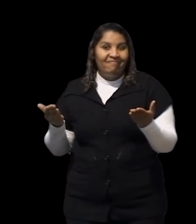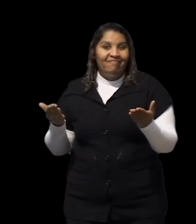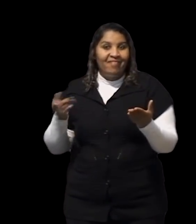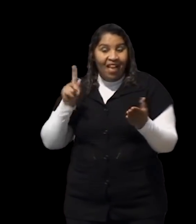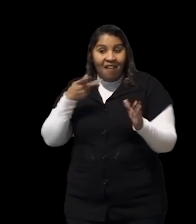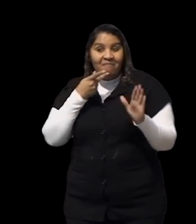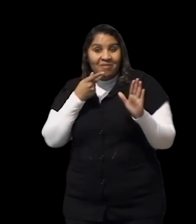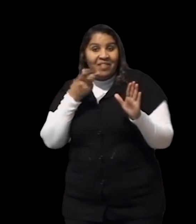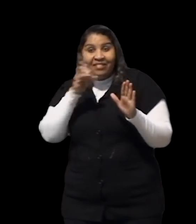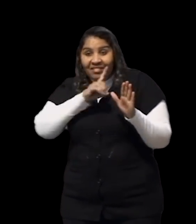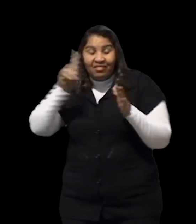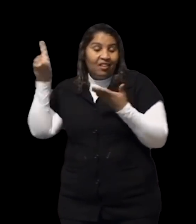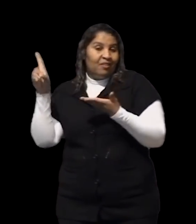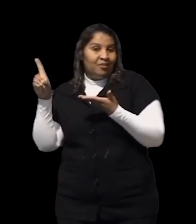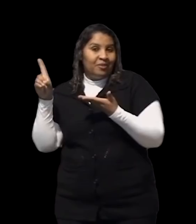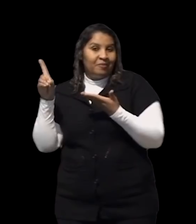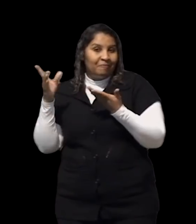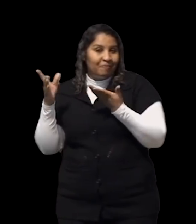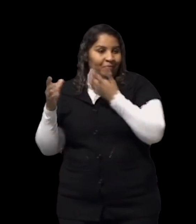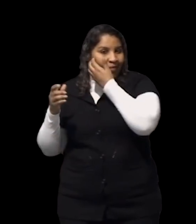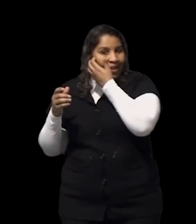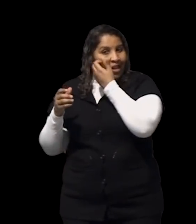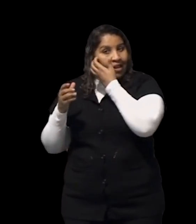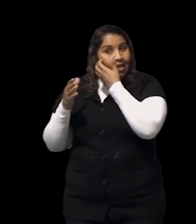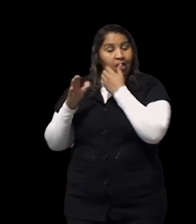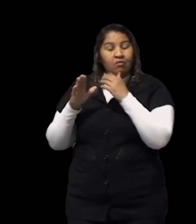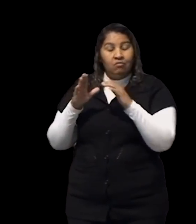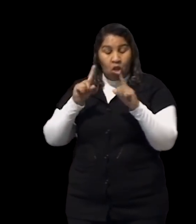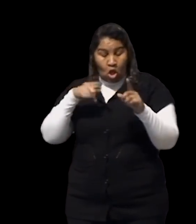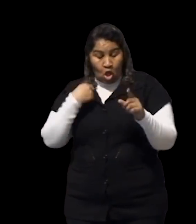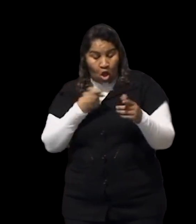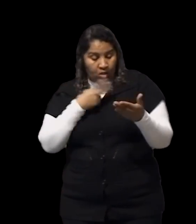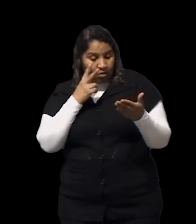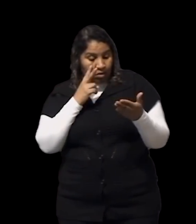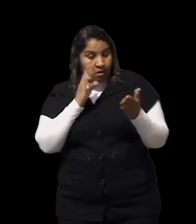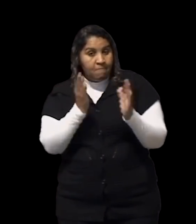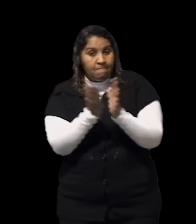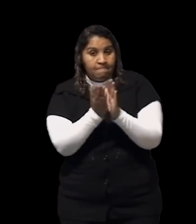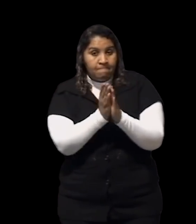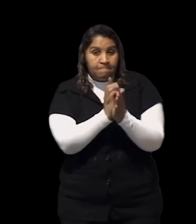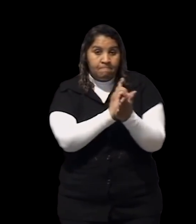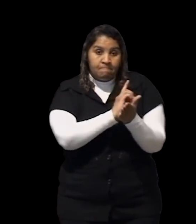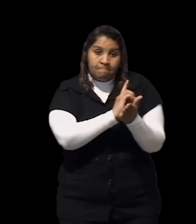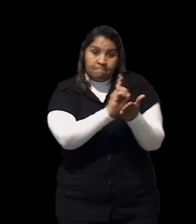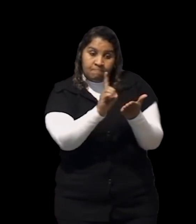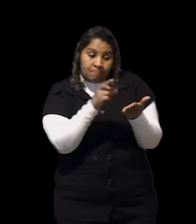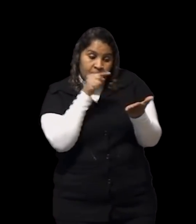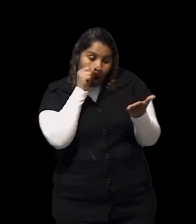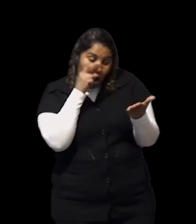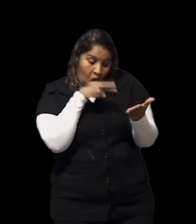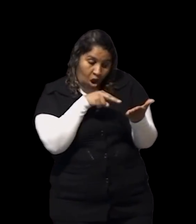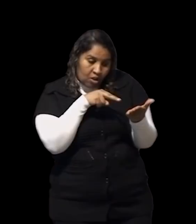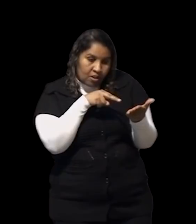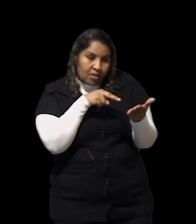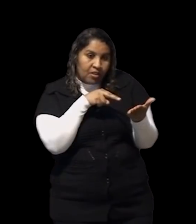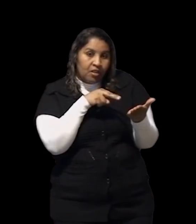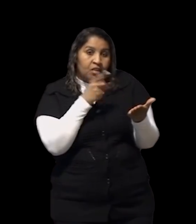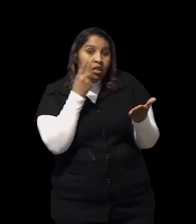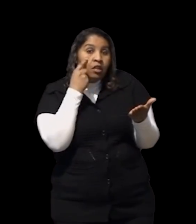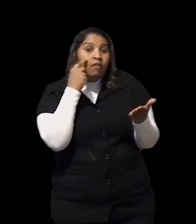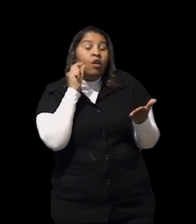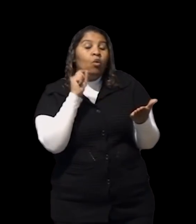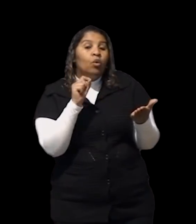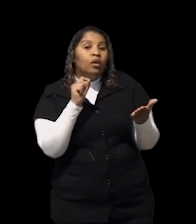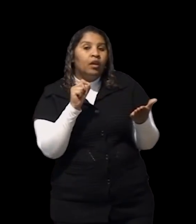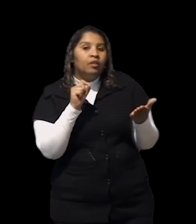quando a gente olha para escritura a gente percebe sempre o mundo querendo traumatizar essa identidade de